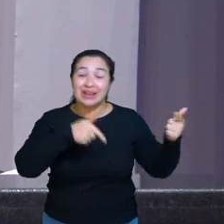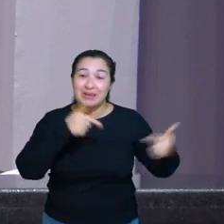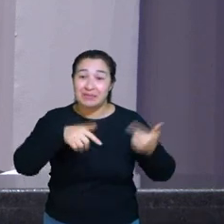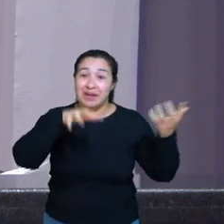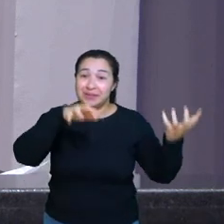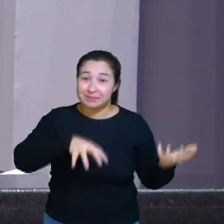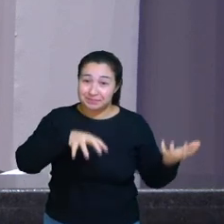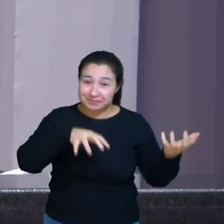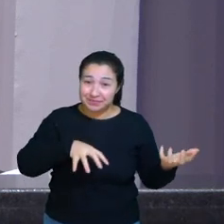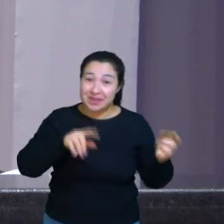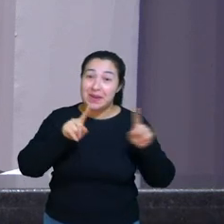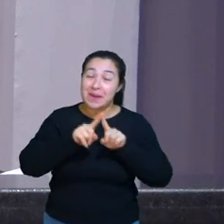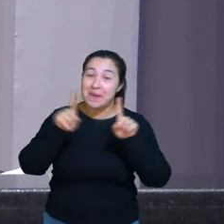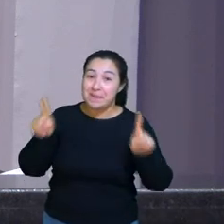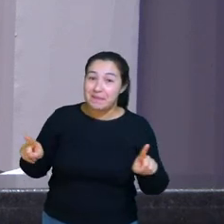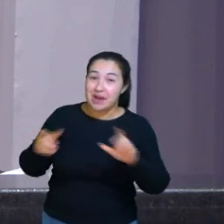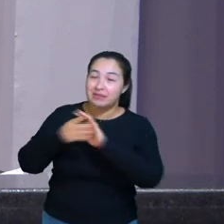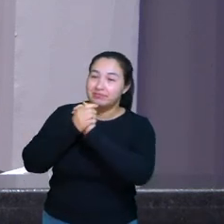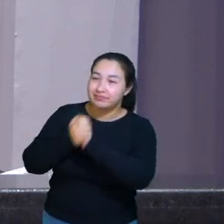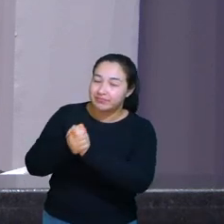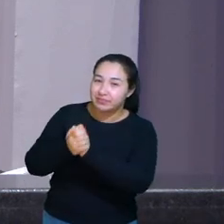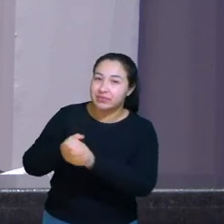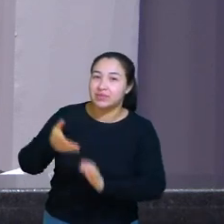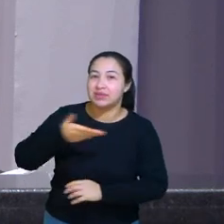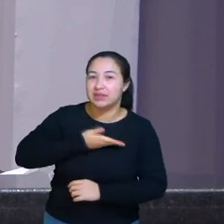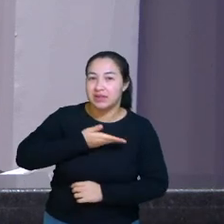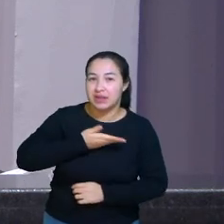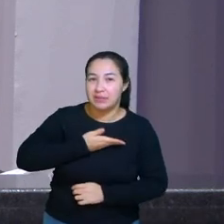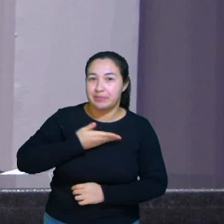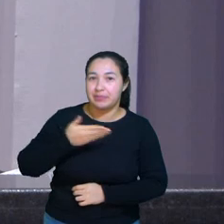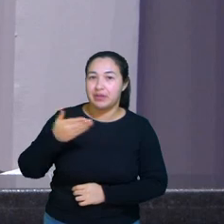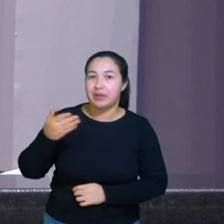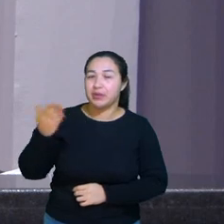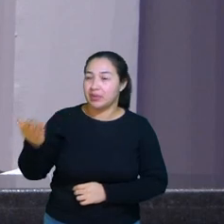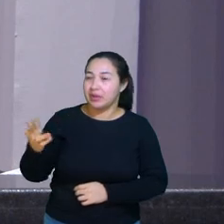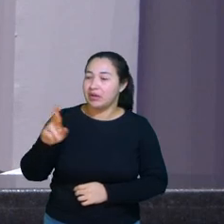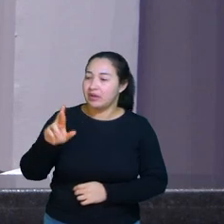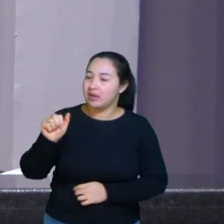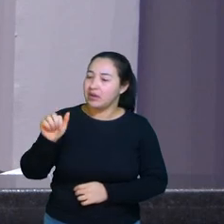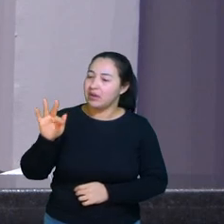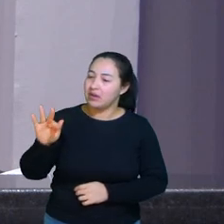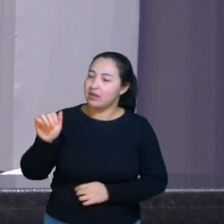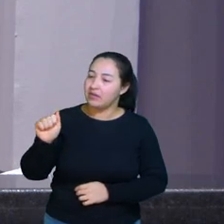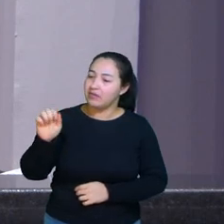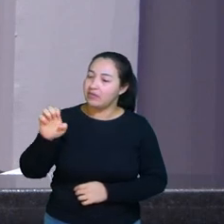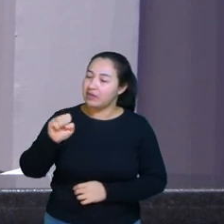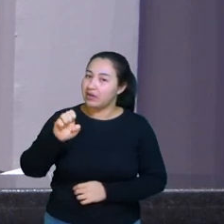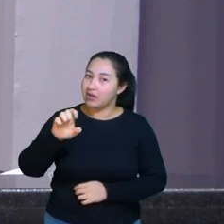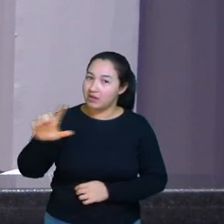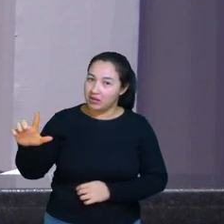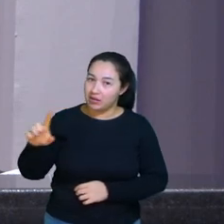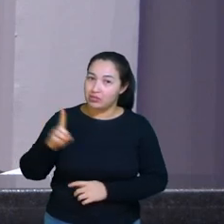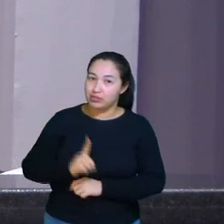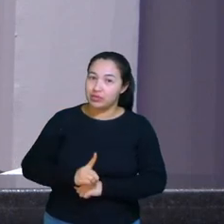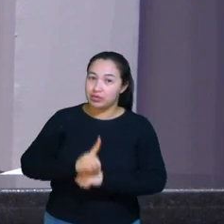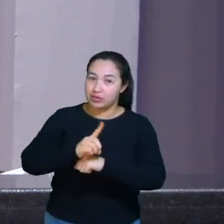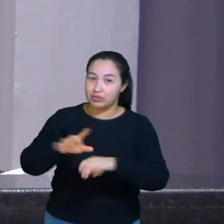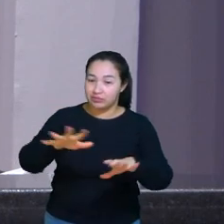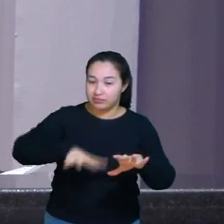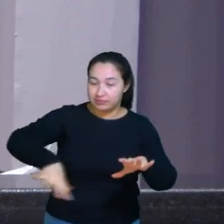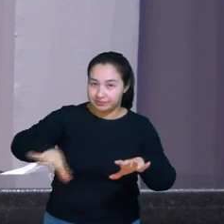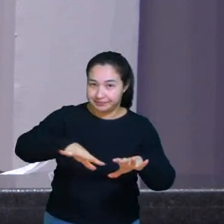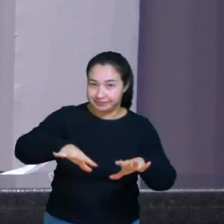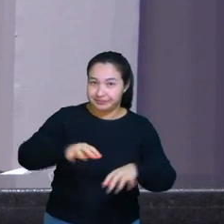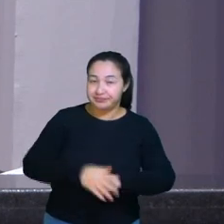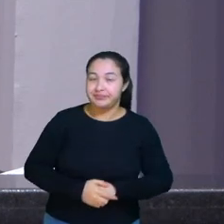âmbito da do centro de ciências humanas da educação AF faed Professor Celso carminate nosso diretor geral que está aqui conosco